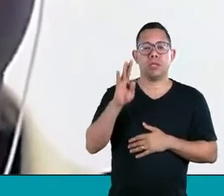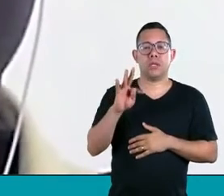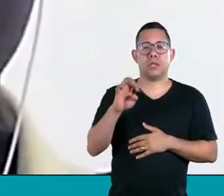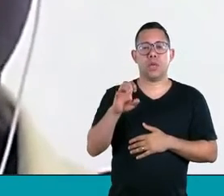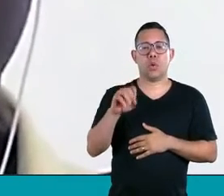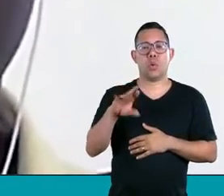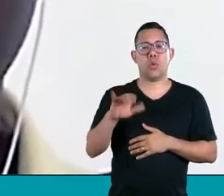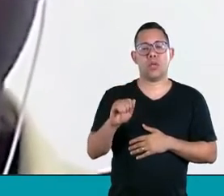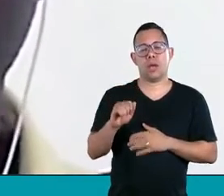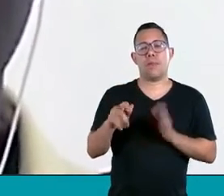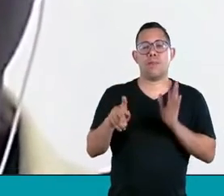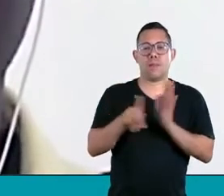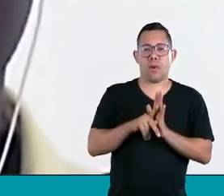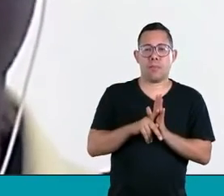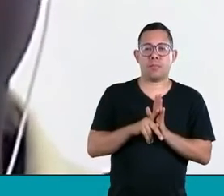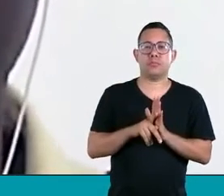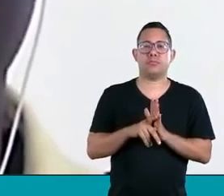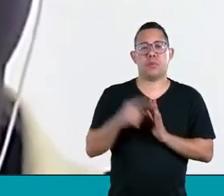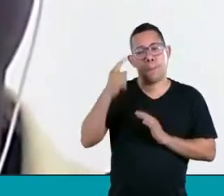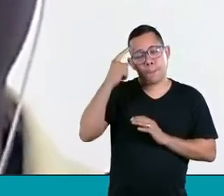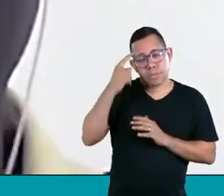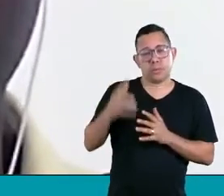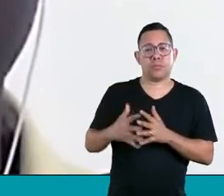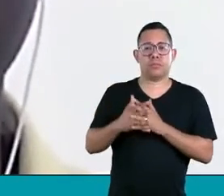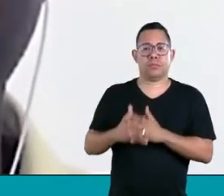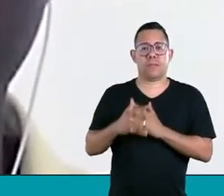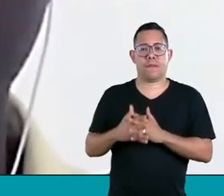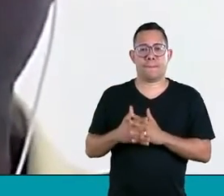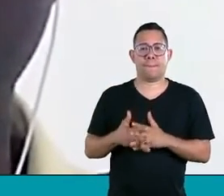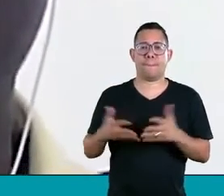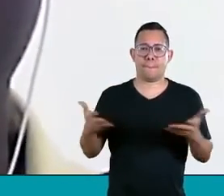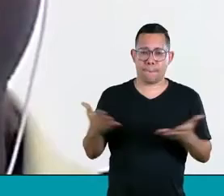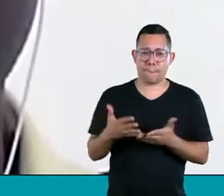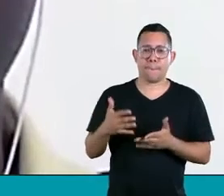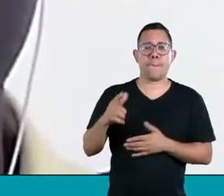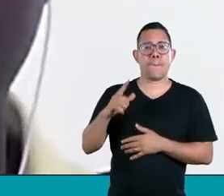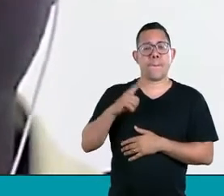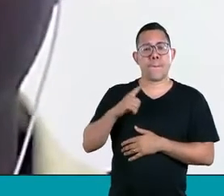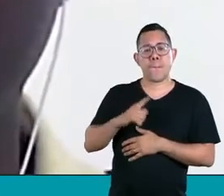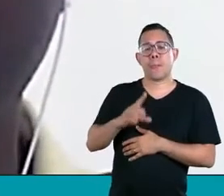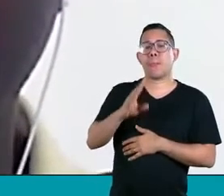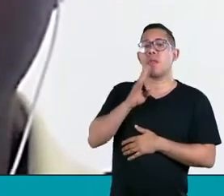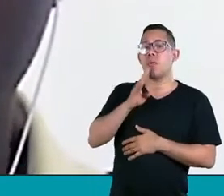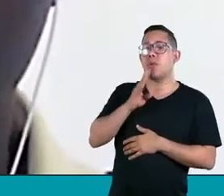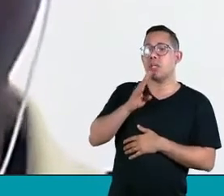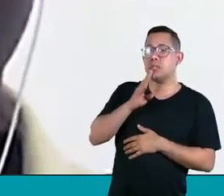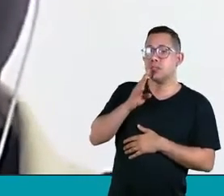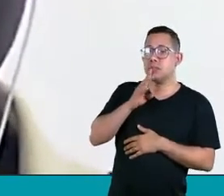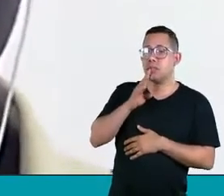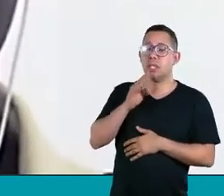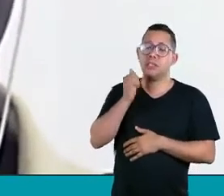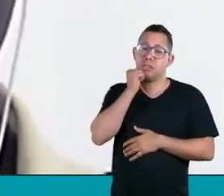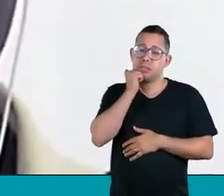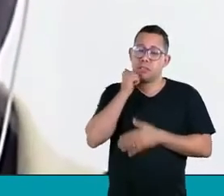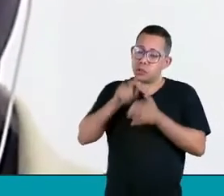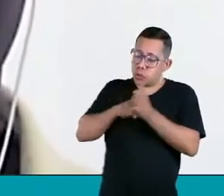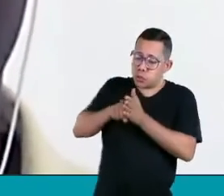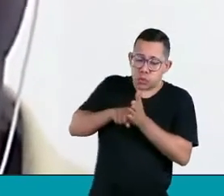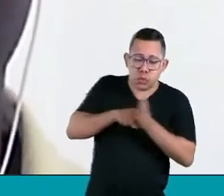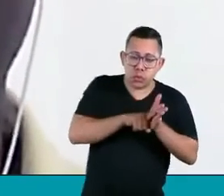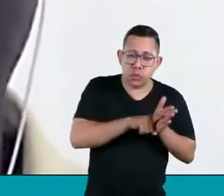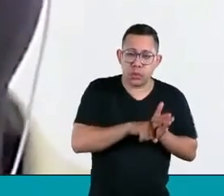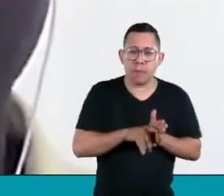seu discurso apresentado como nova tendência epistemológica de produção do saber científico? Quais os